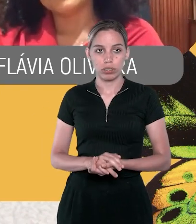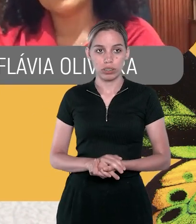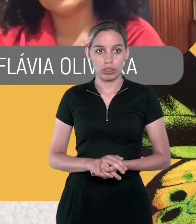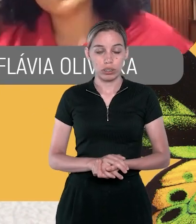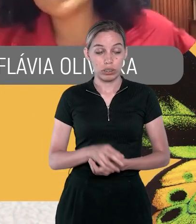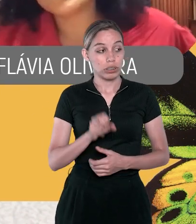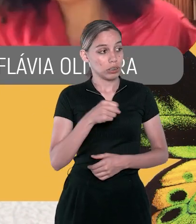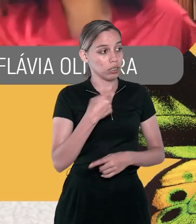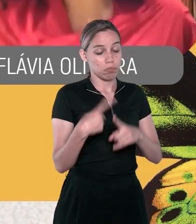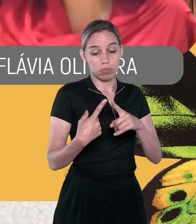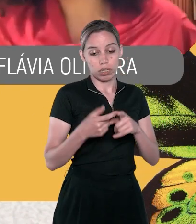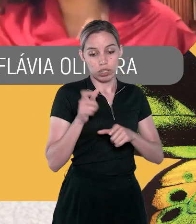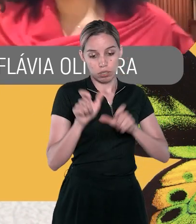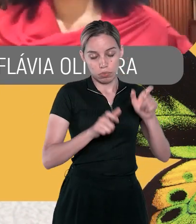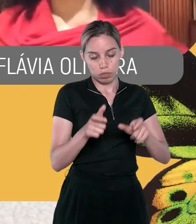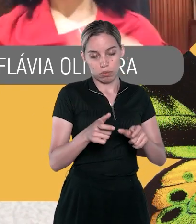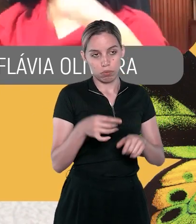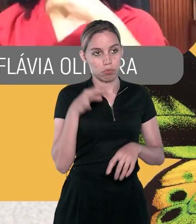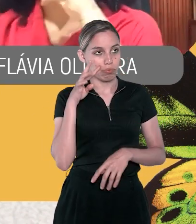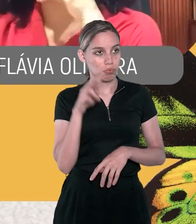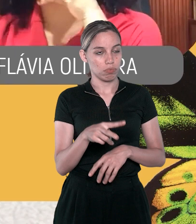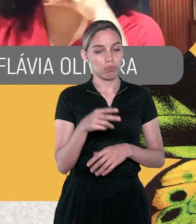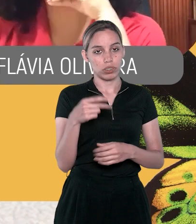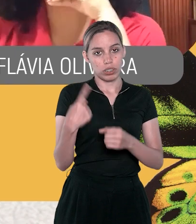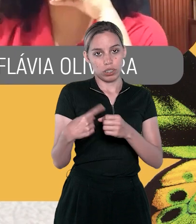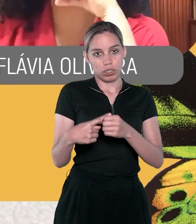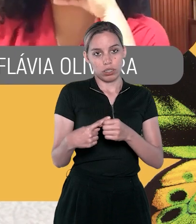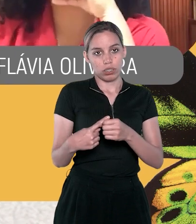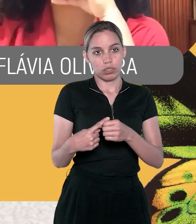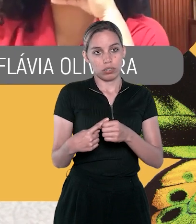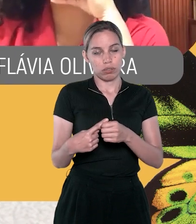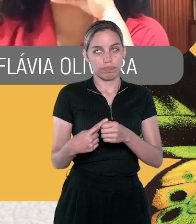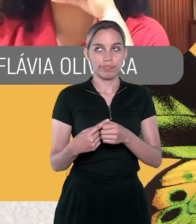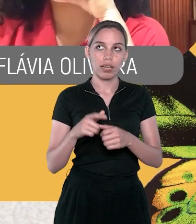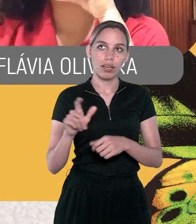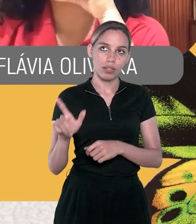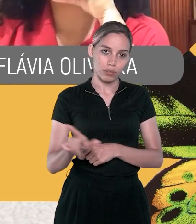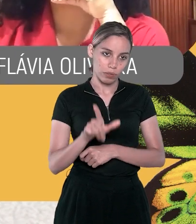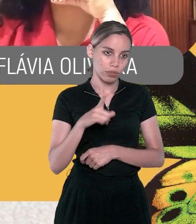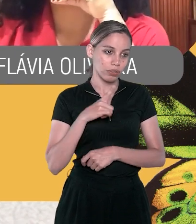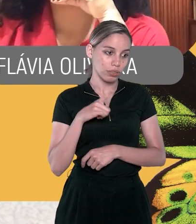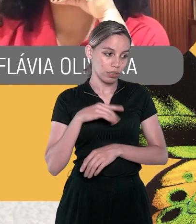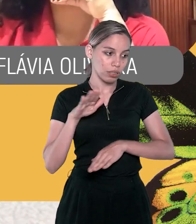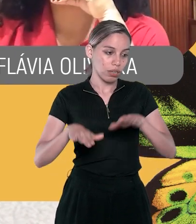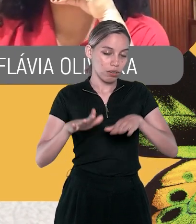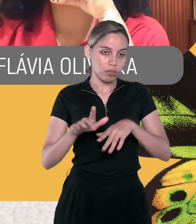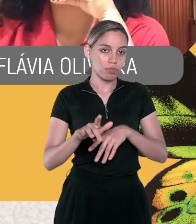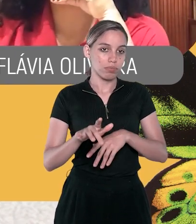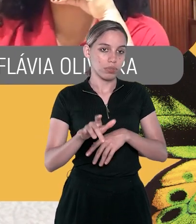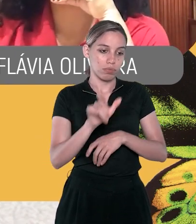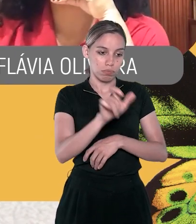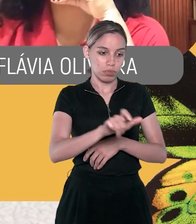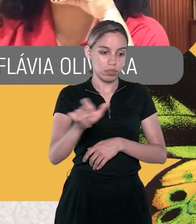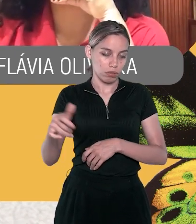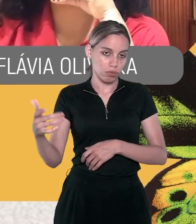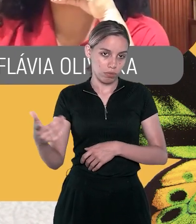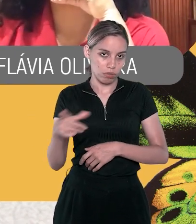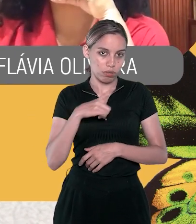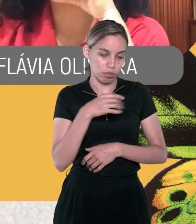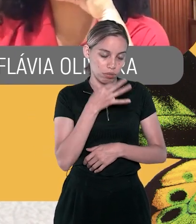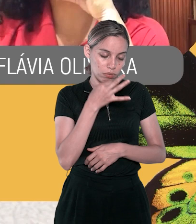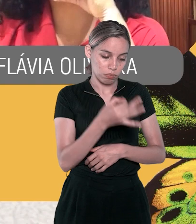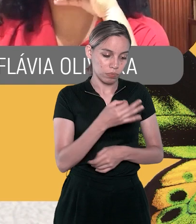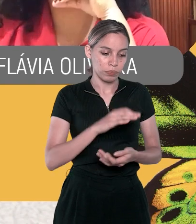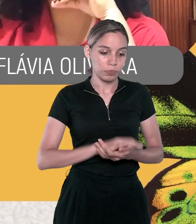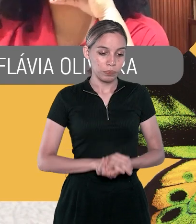não veem a cidade, quer dizer, algumas pessoas certamente veem, né? Por exemplo, me lembrando aqui do livro do Chico sobre o Leblon, claro que ele